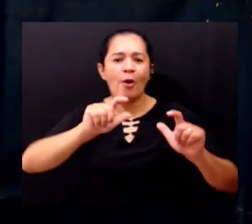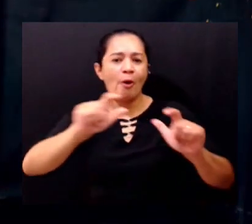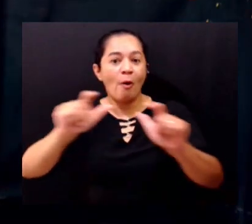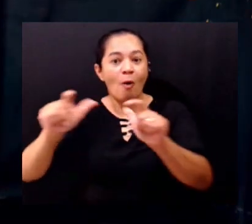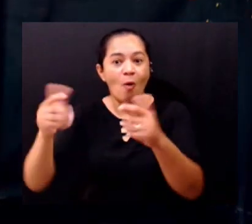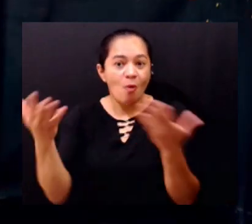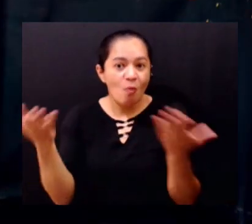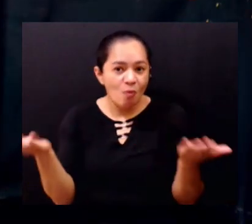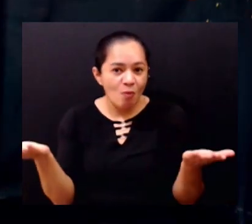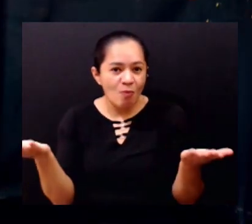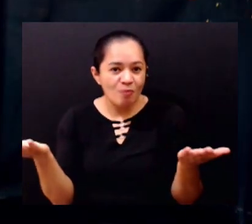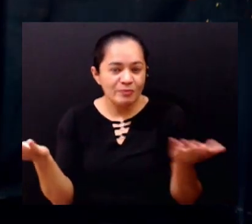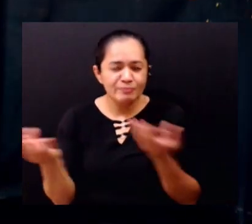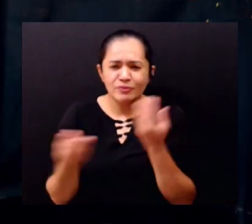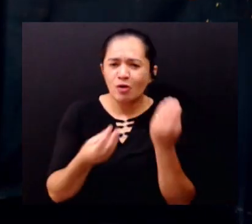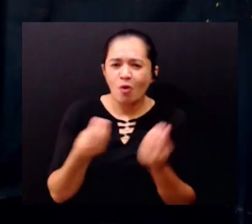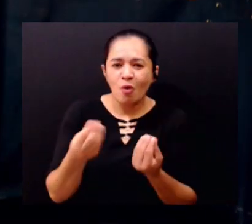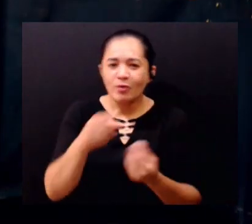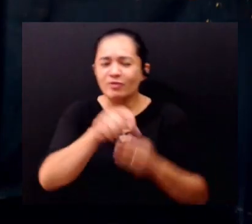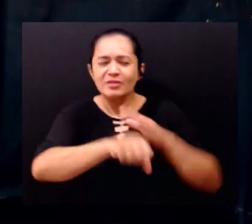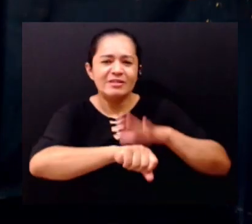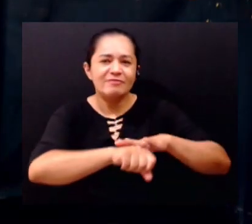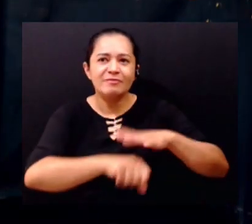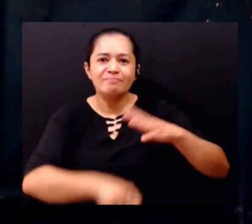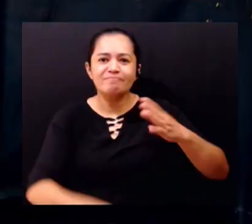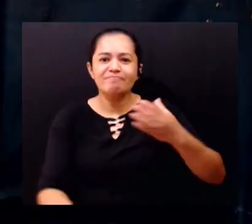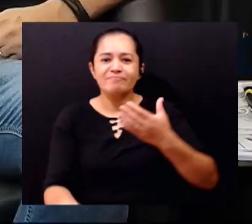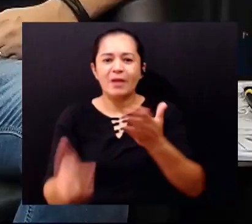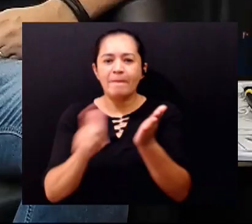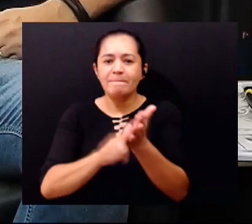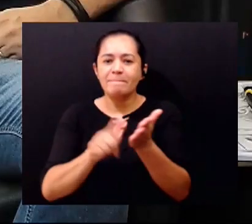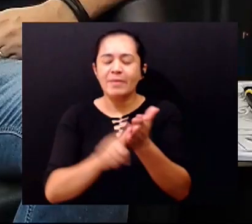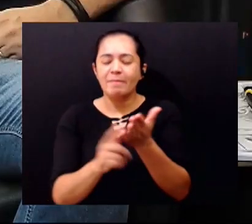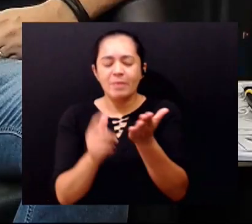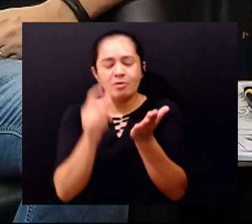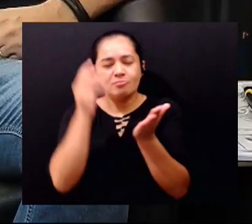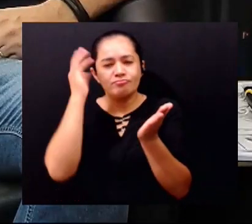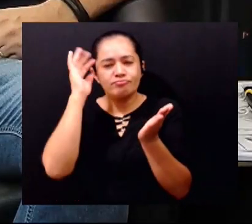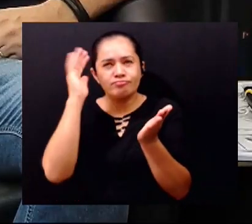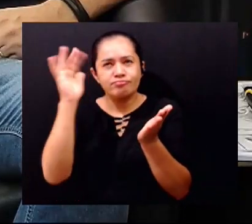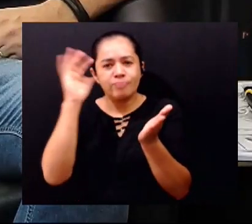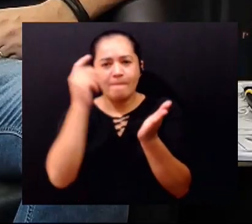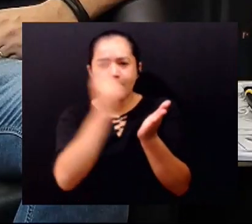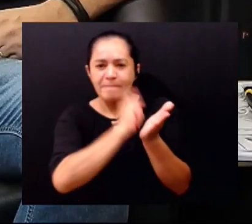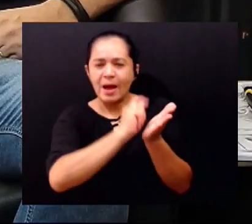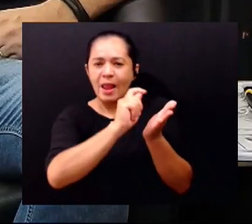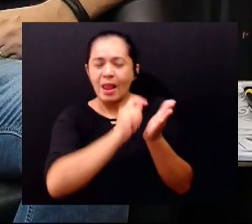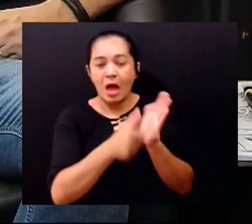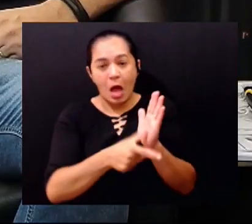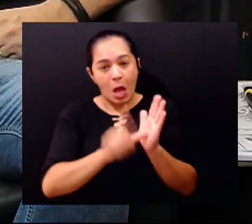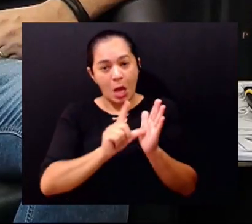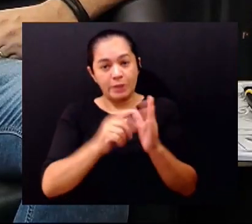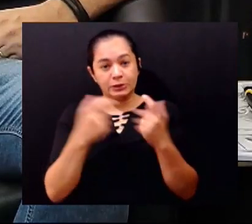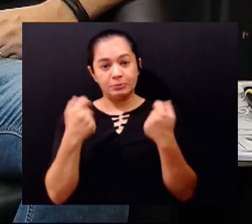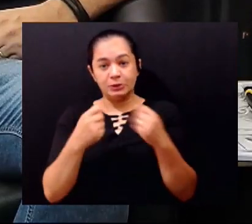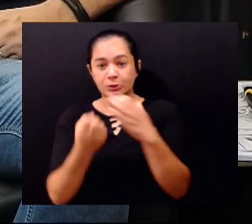Você faz o quê para poder colocar no papel? Como é que é? Então, antes do papel tem um processo criativo. E eu tenho muitas ideias, né? Hoje